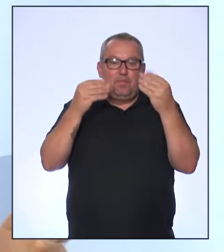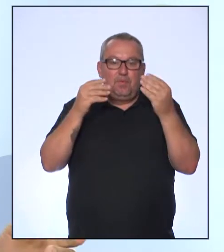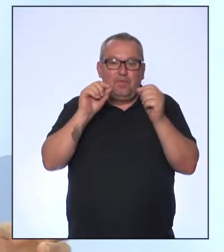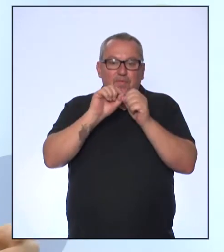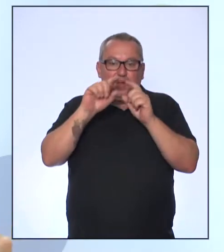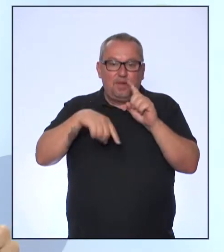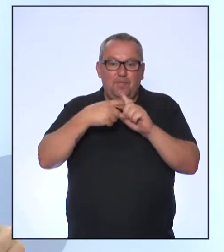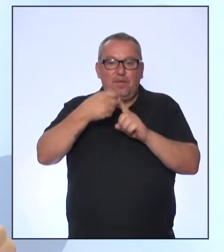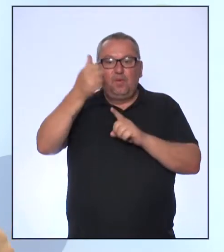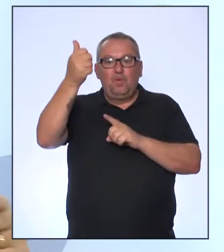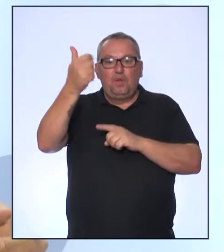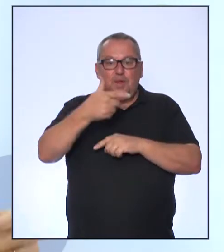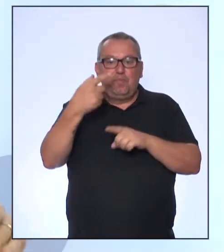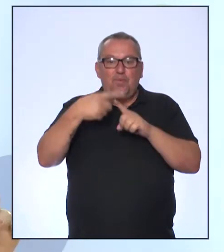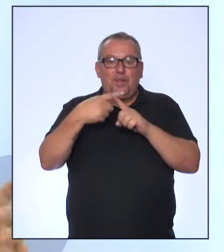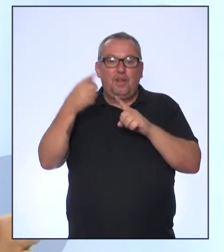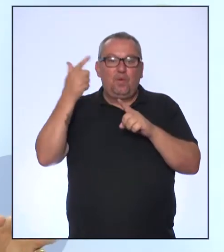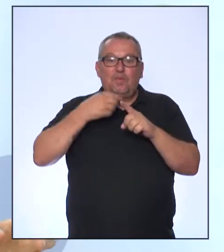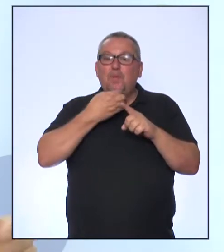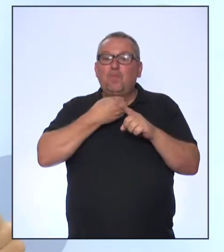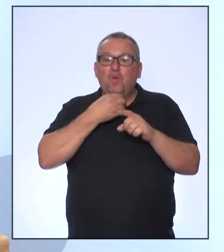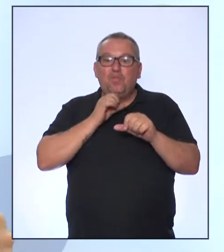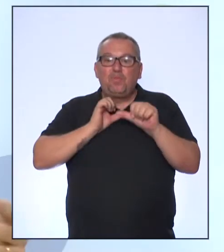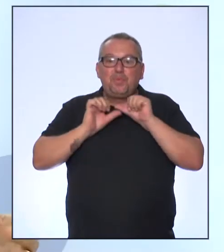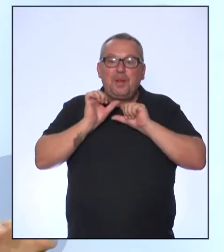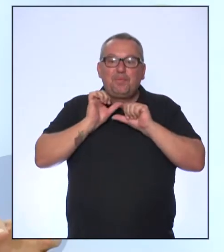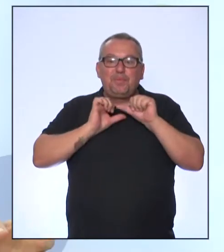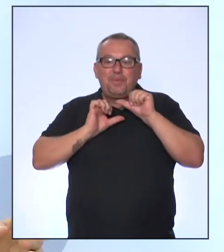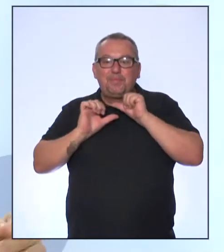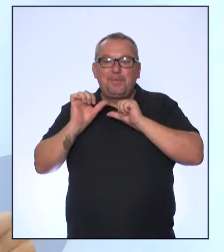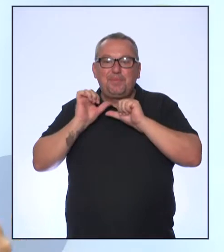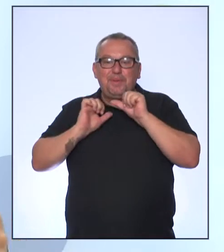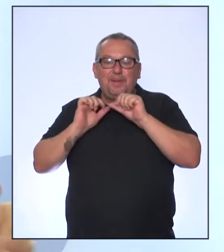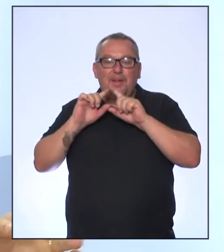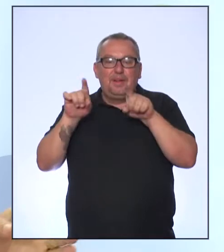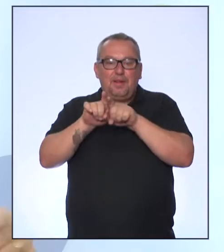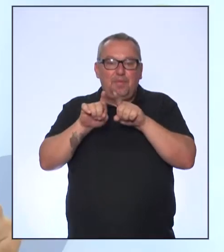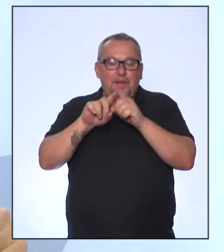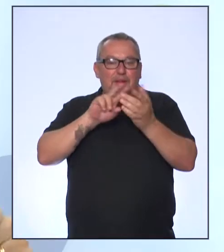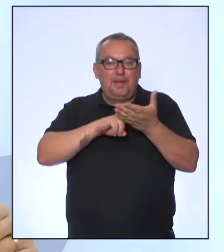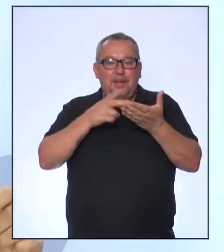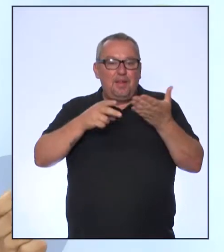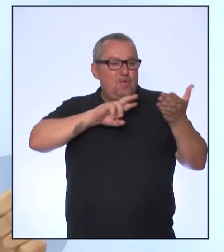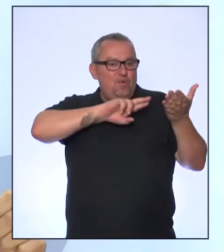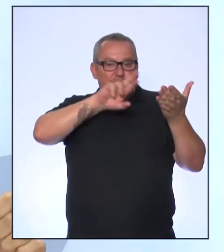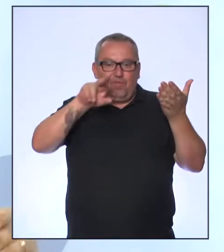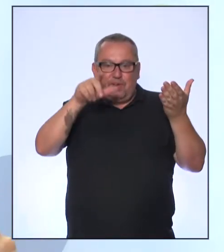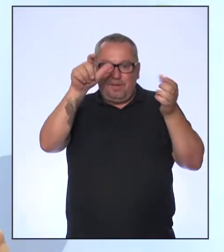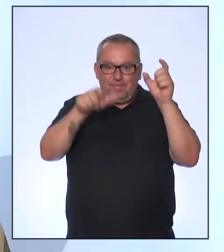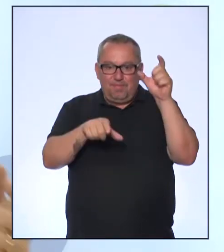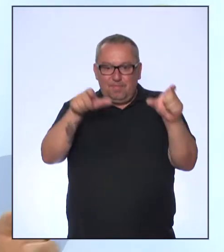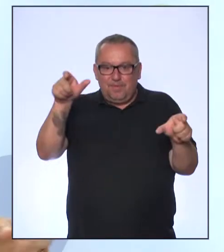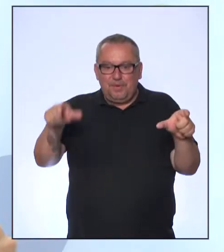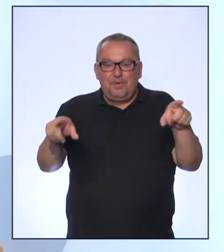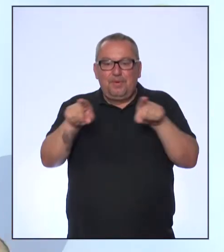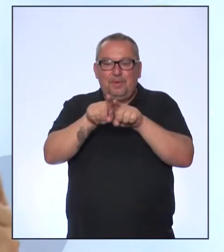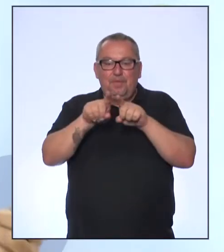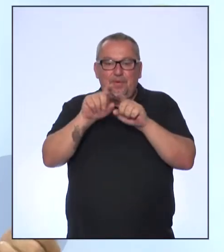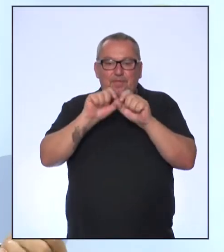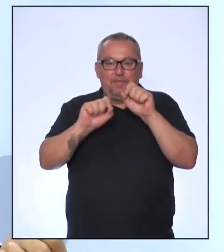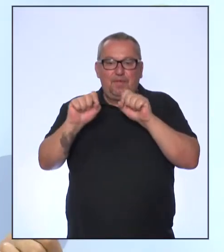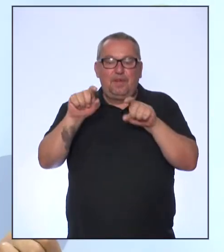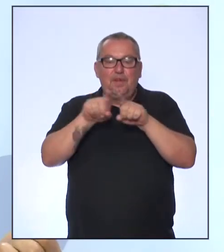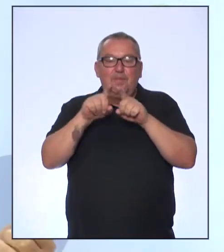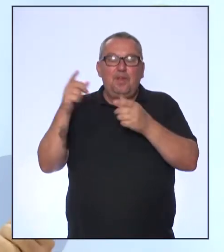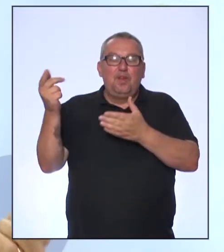um personagem, porque eles conseguem através da mudança da voz, a alteração da voz ali, interpretar diversos personagens. E aí eles fazem, tanto